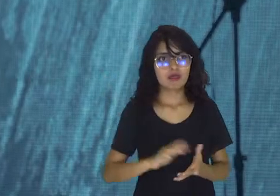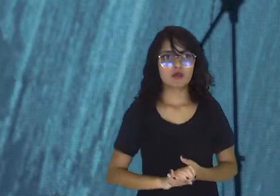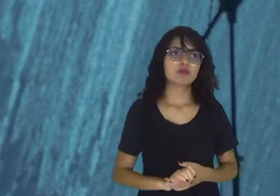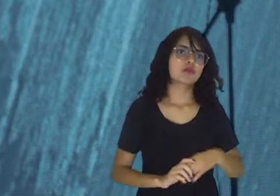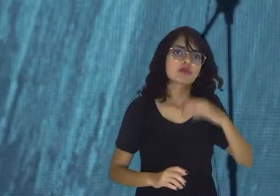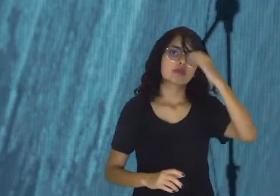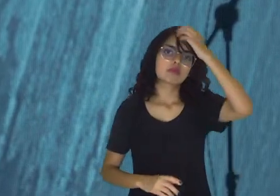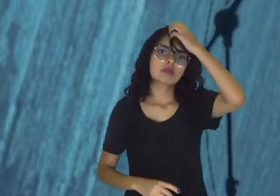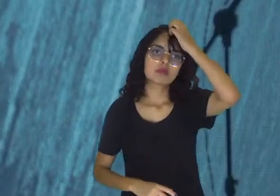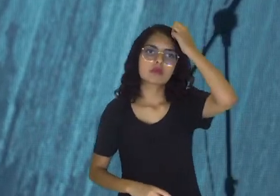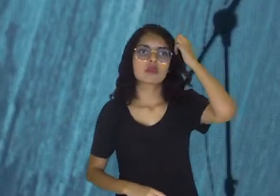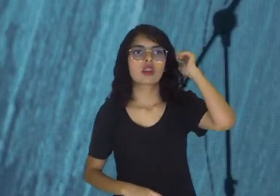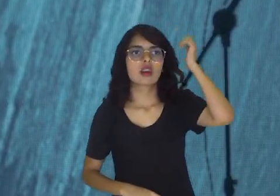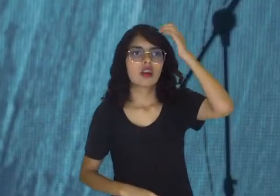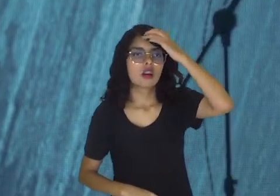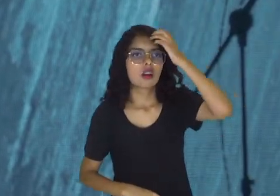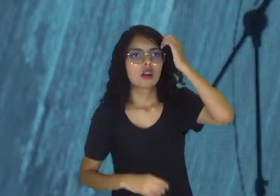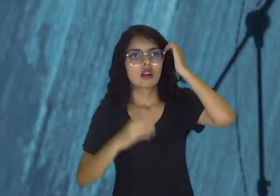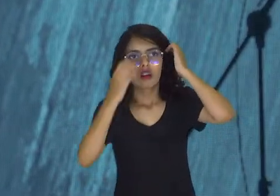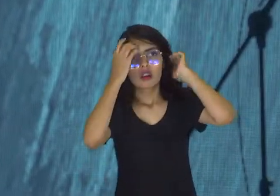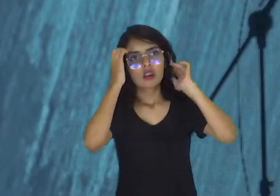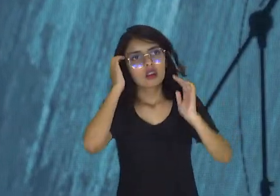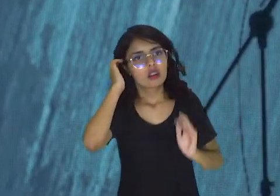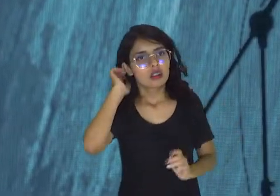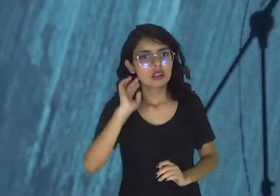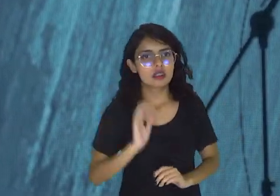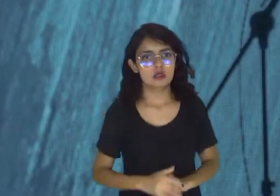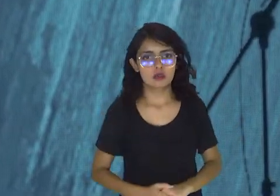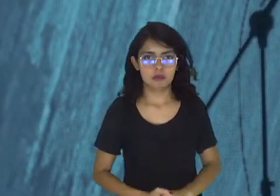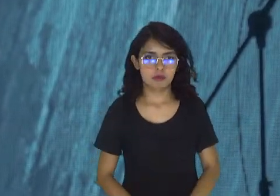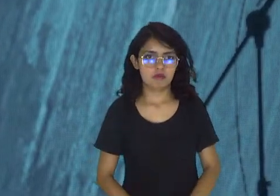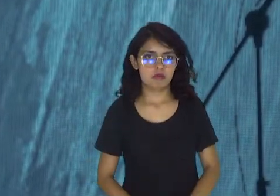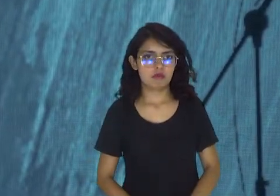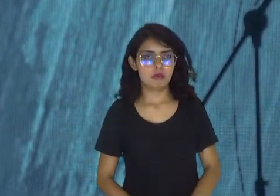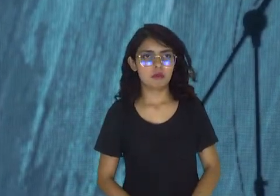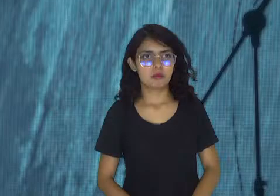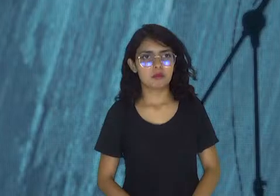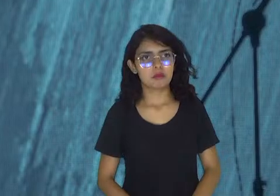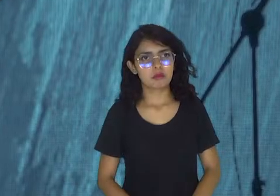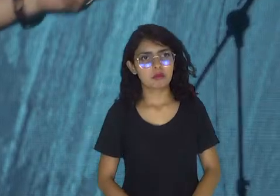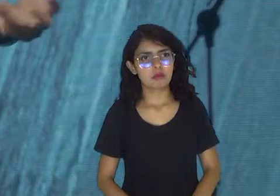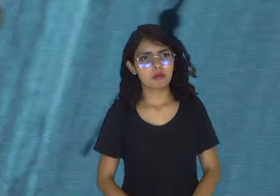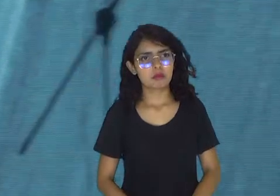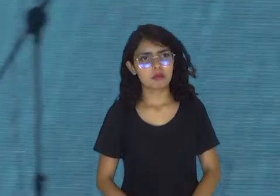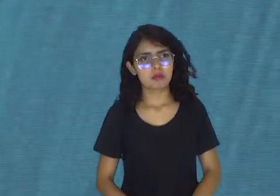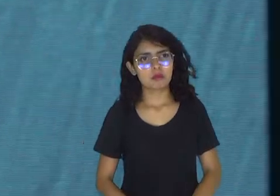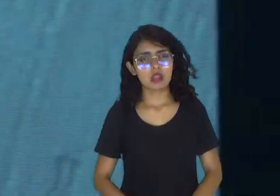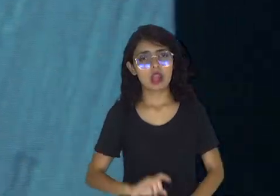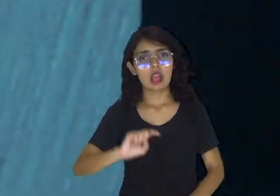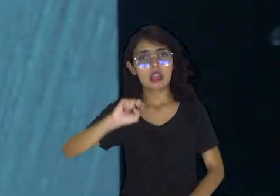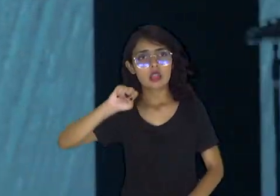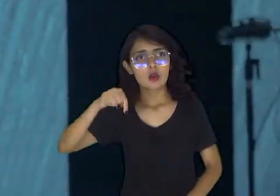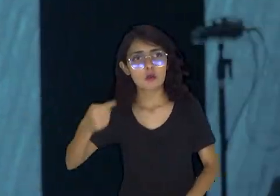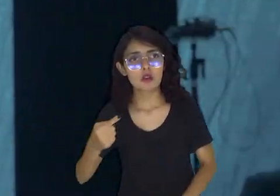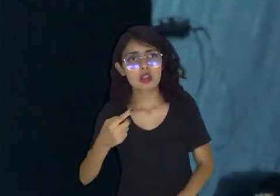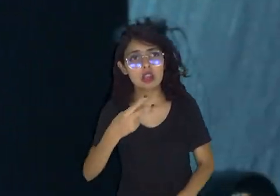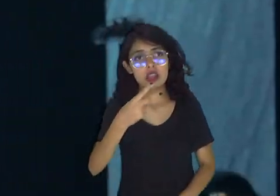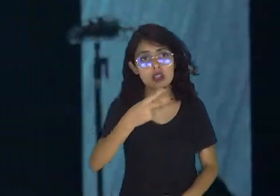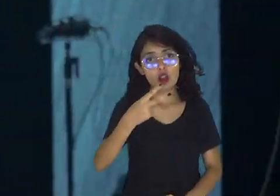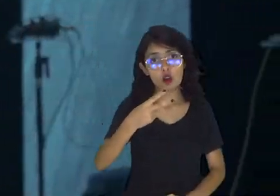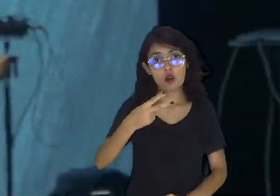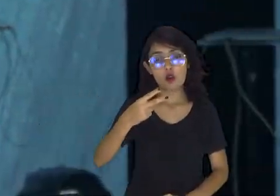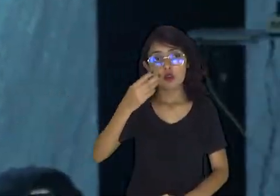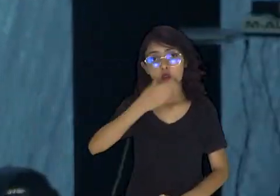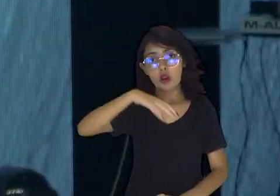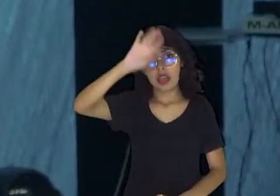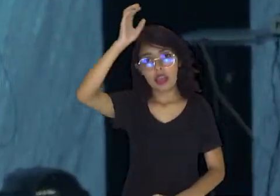o meu filho Caio conversando com a gente, né, Caio? Que depois da explanação que fizemos de 2 Reis 6, aquele texto